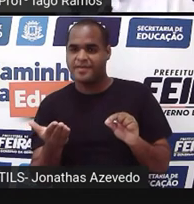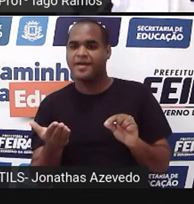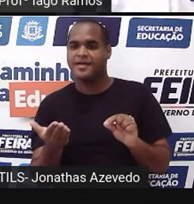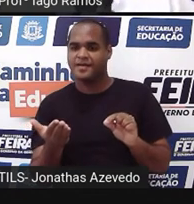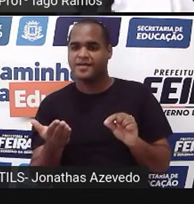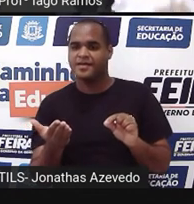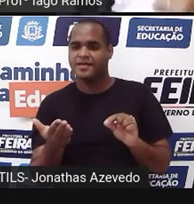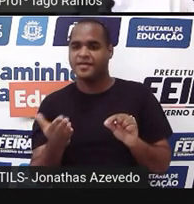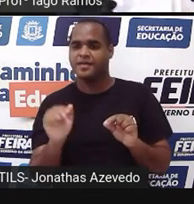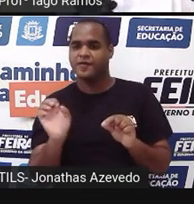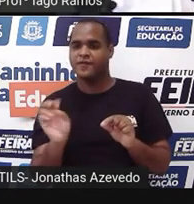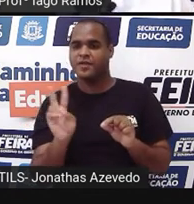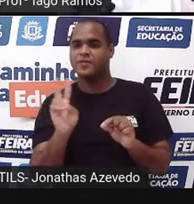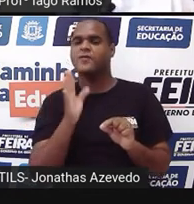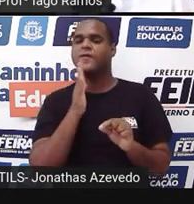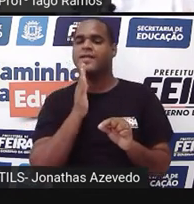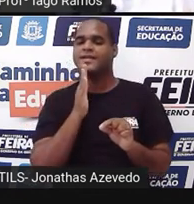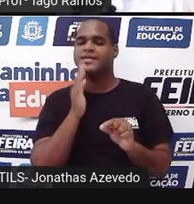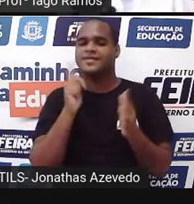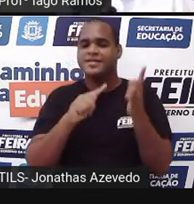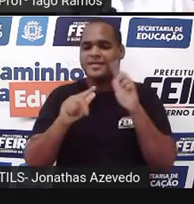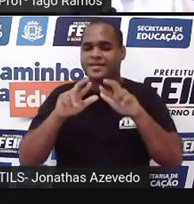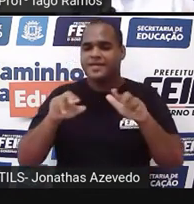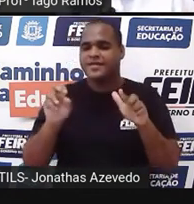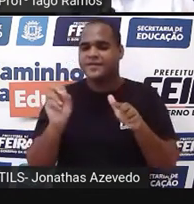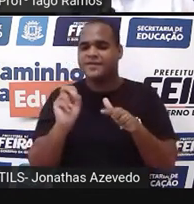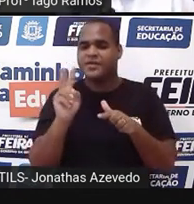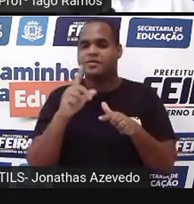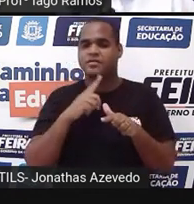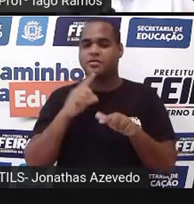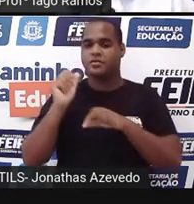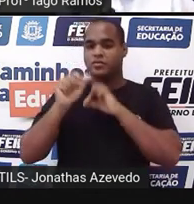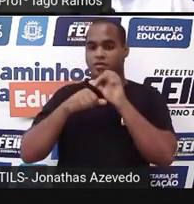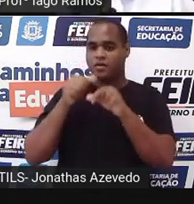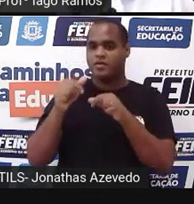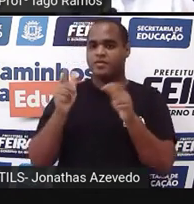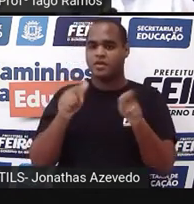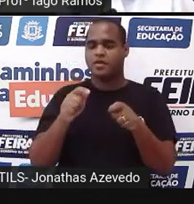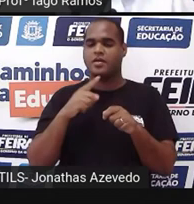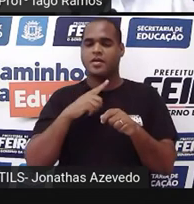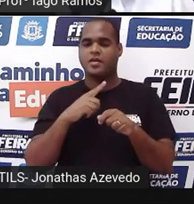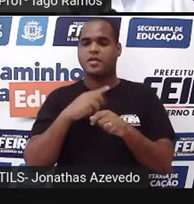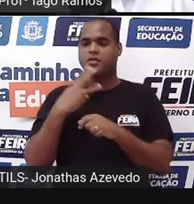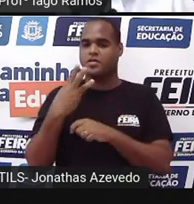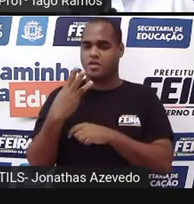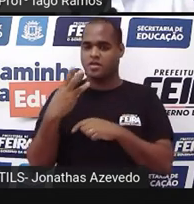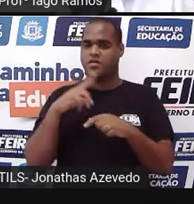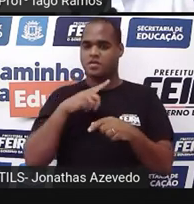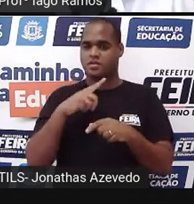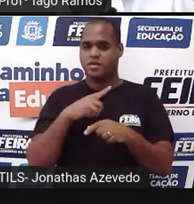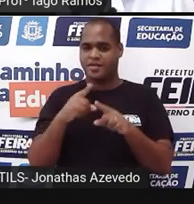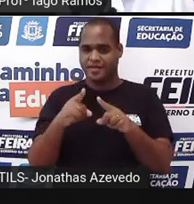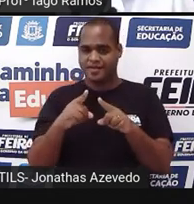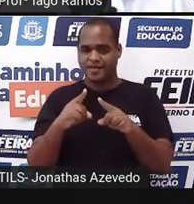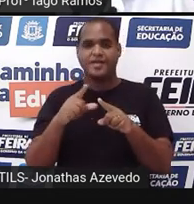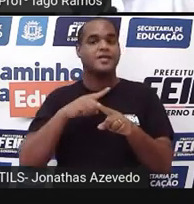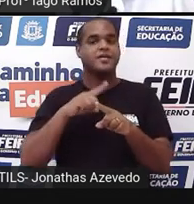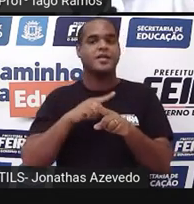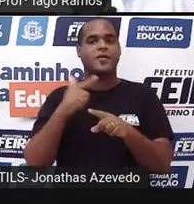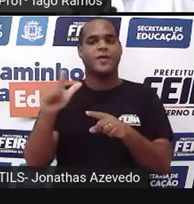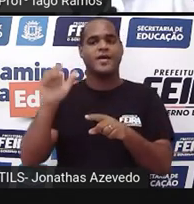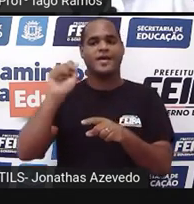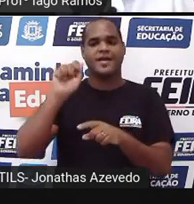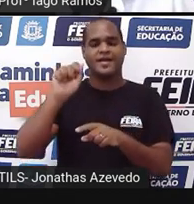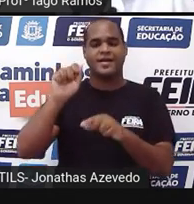só esses valores aqui resolve o sistema quando eu jogo aqui para baixo ou tem o valor de x é o três quando eu jogo aqui